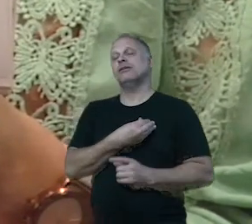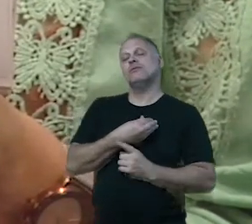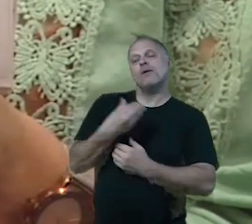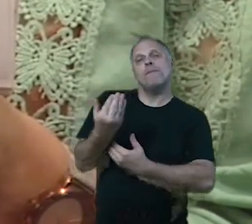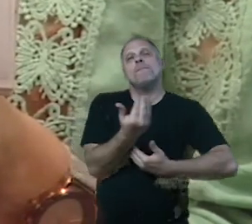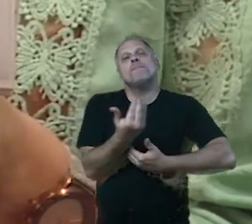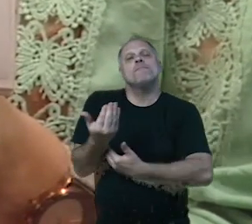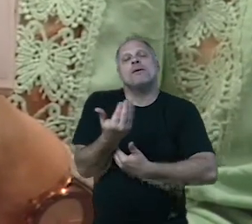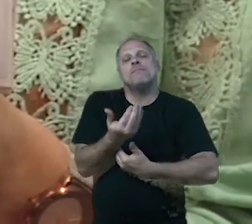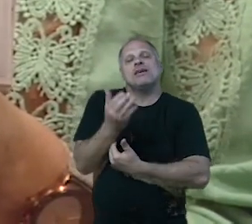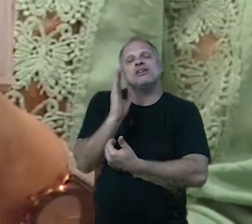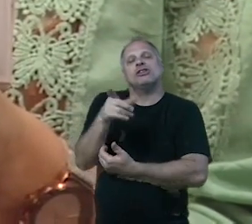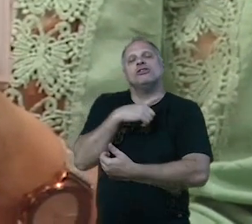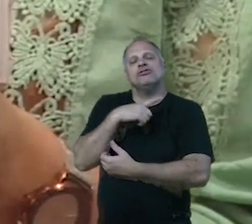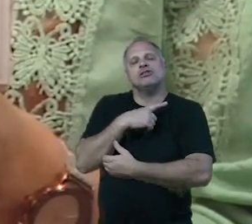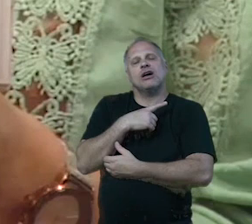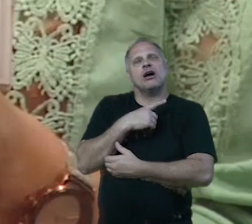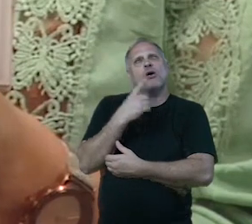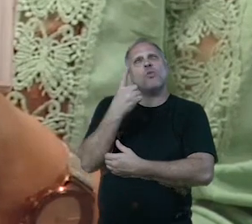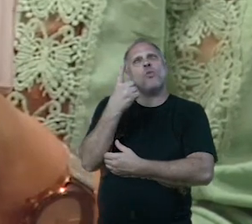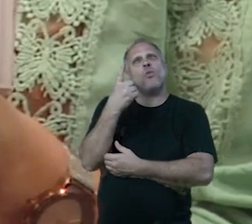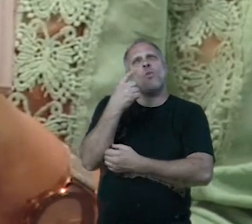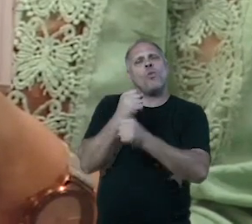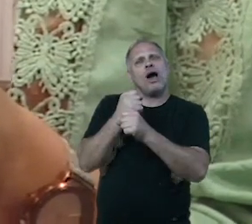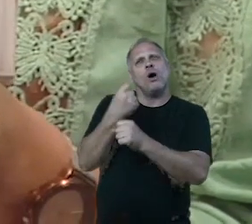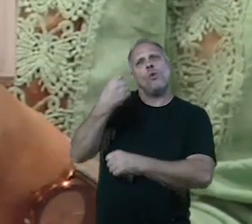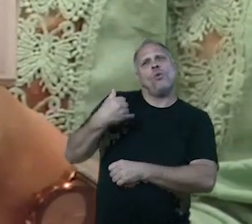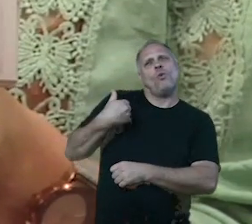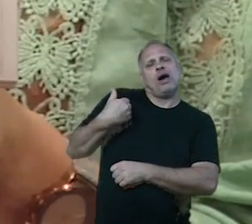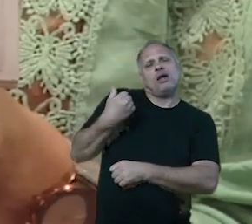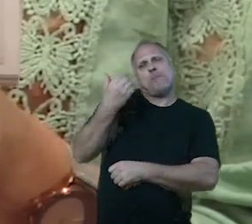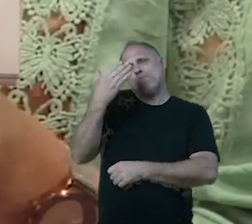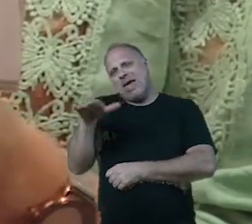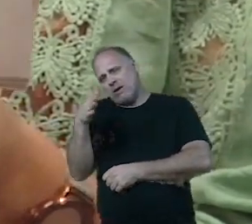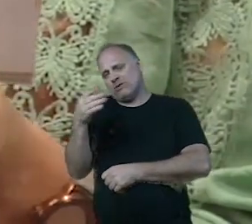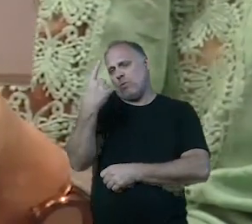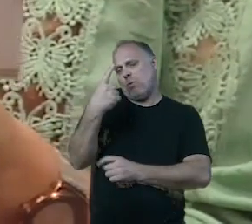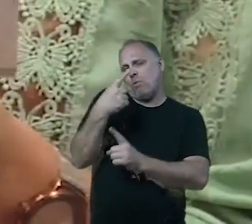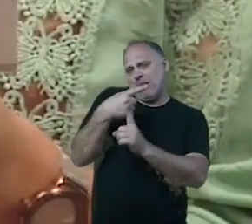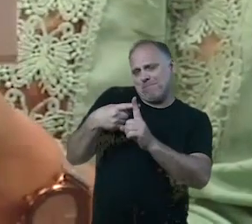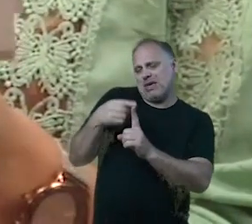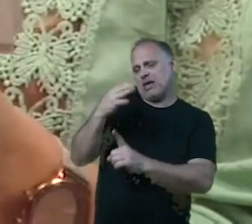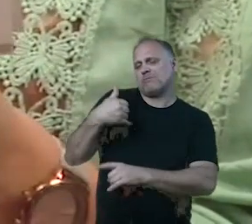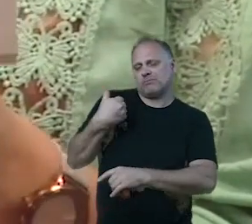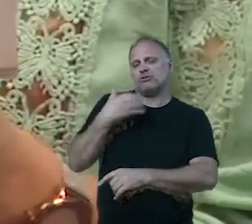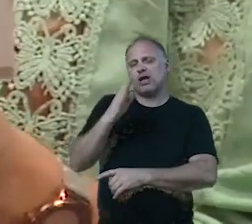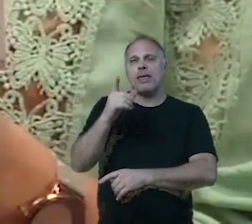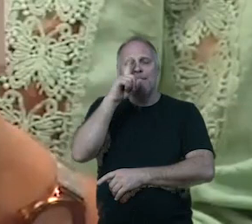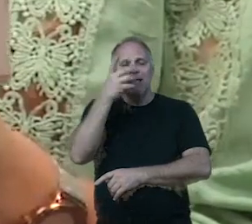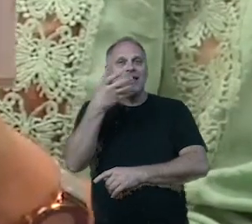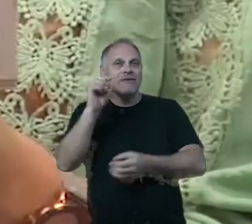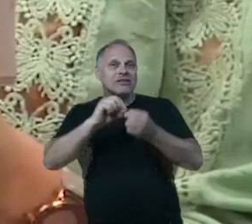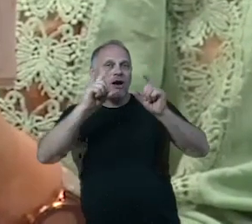O bebê já tinha mais de um ano e meio. E a mãe queria registrar, ter